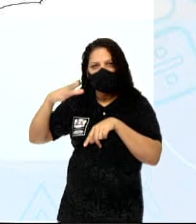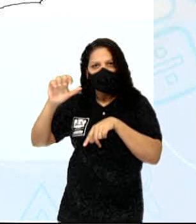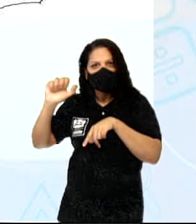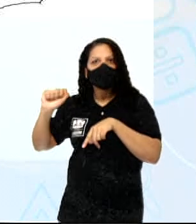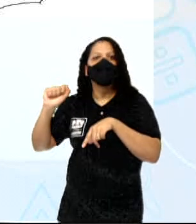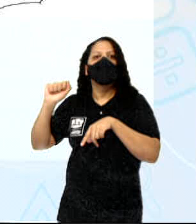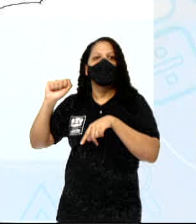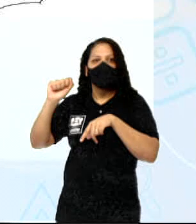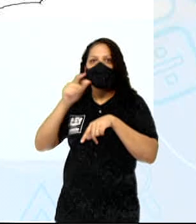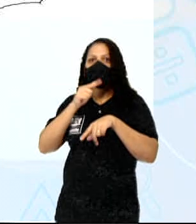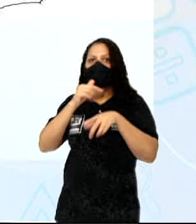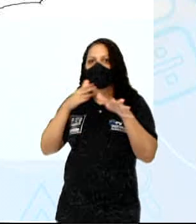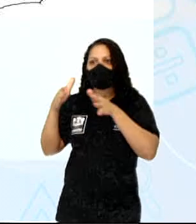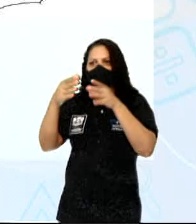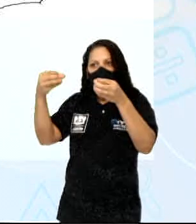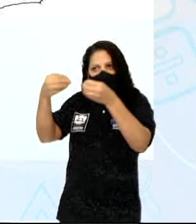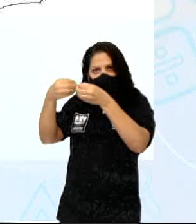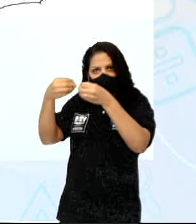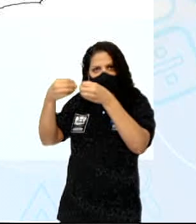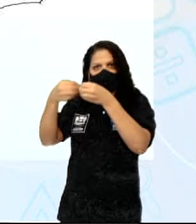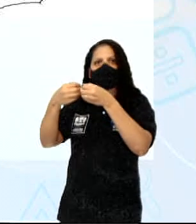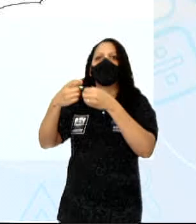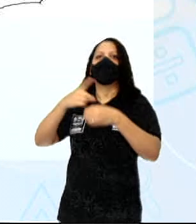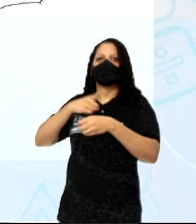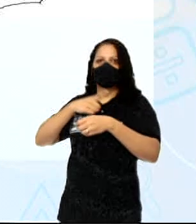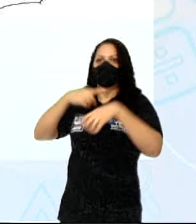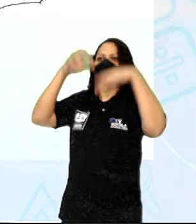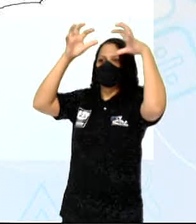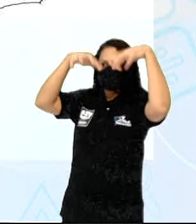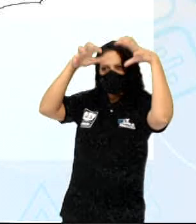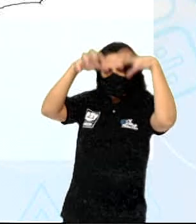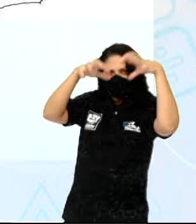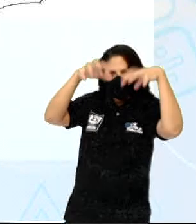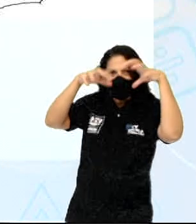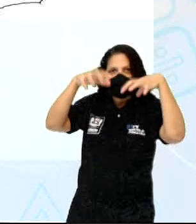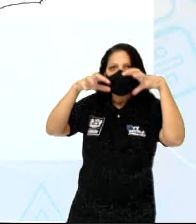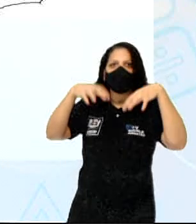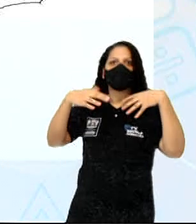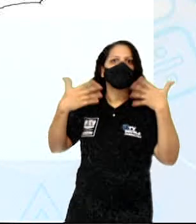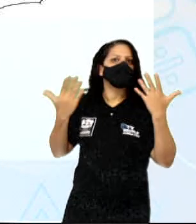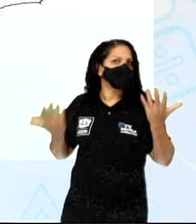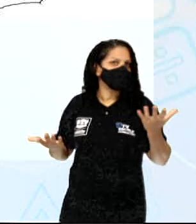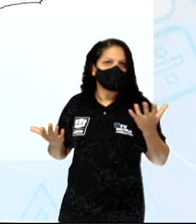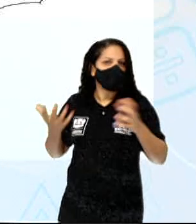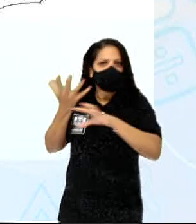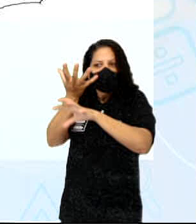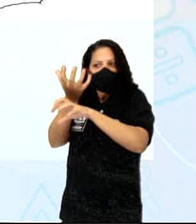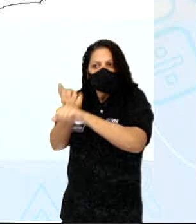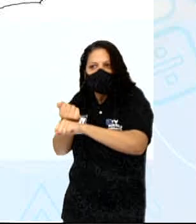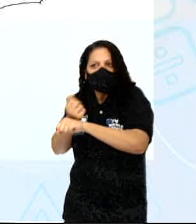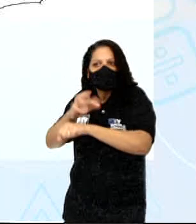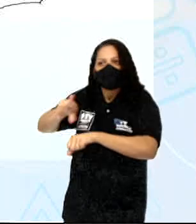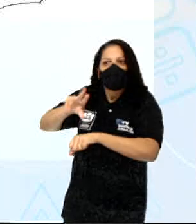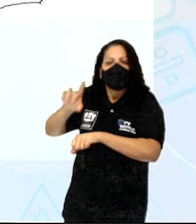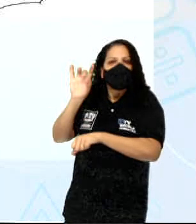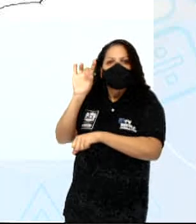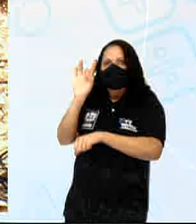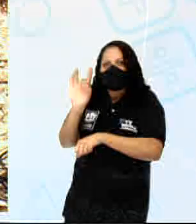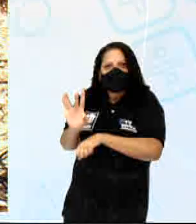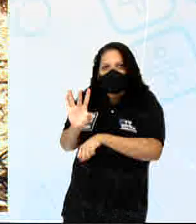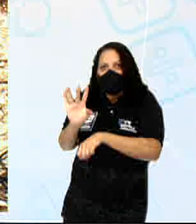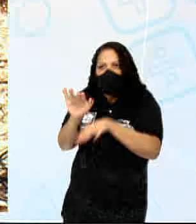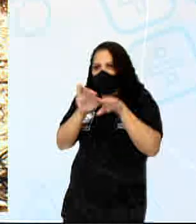chuva. Portanto, eu não terei a Caatinga apenas de uma forma só, uma formação assim